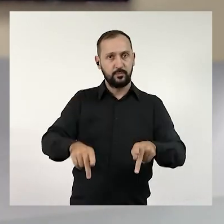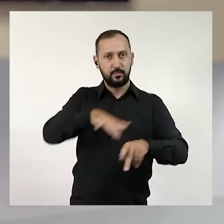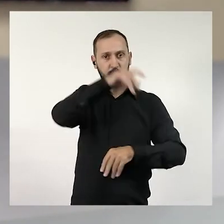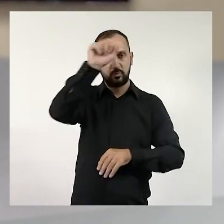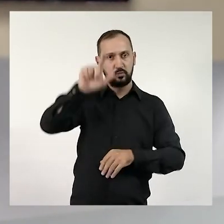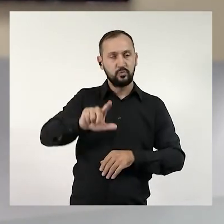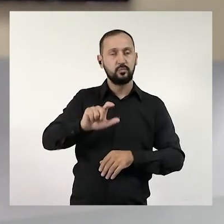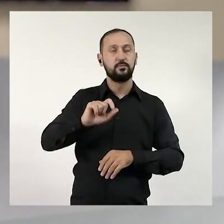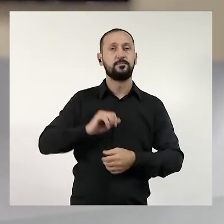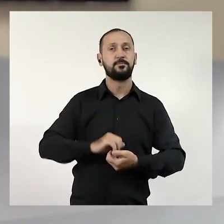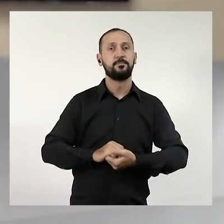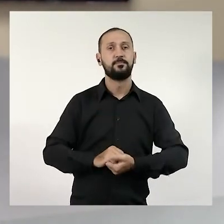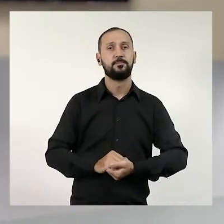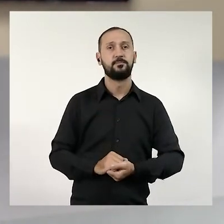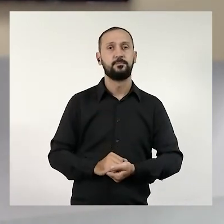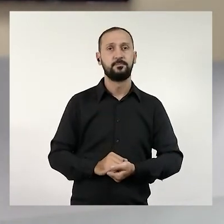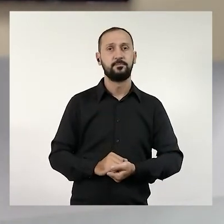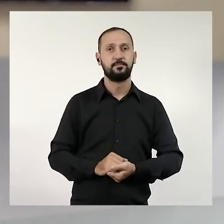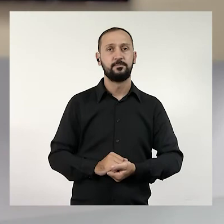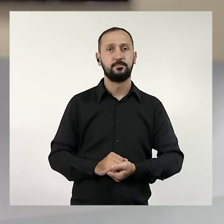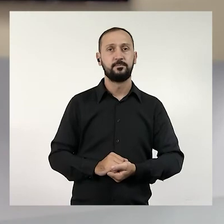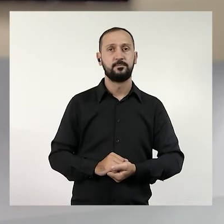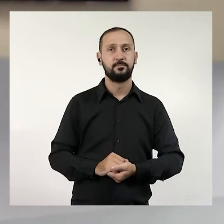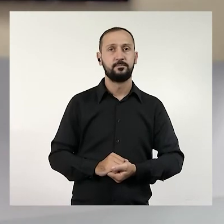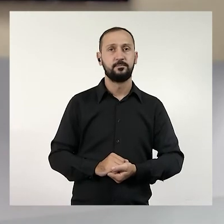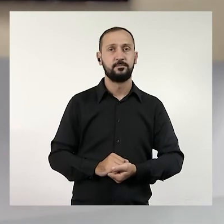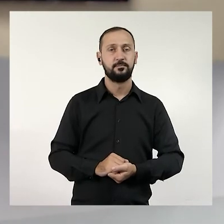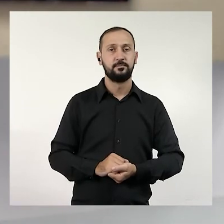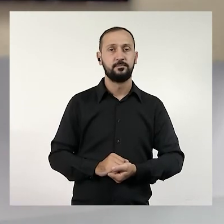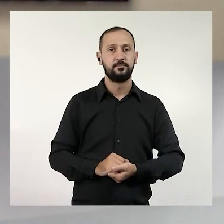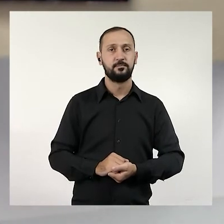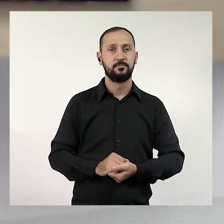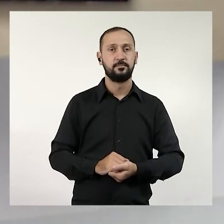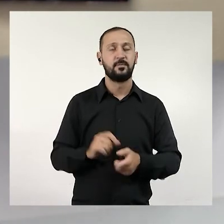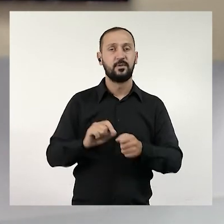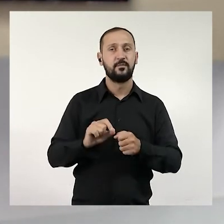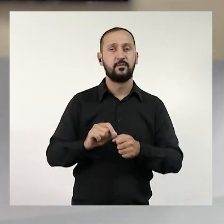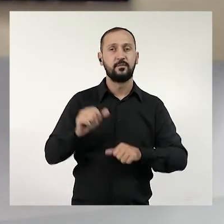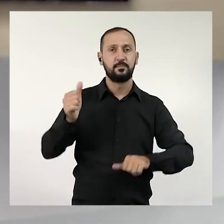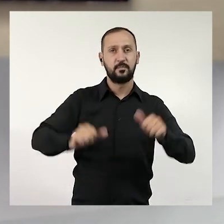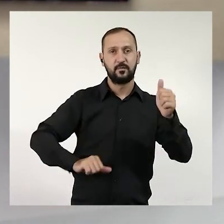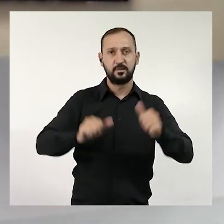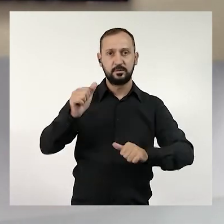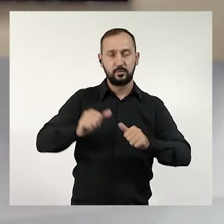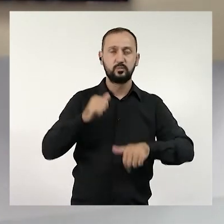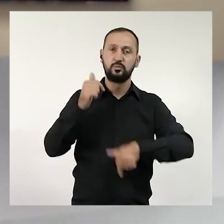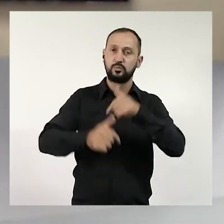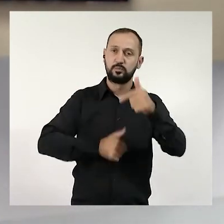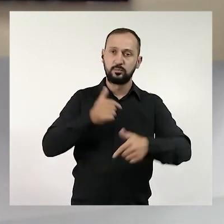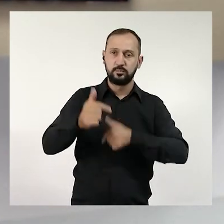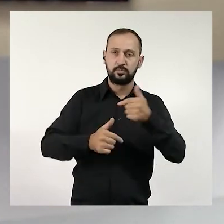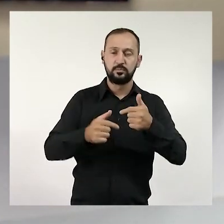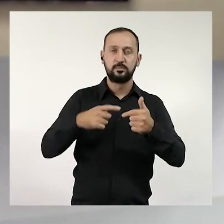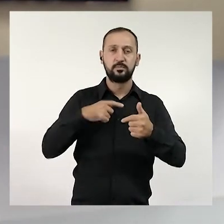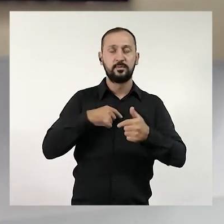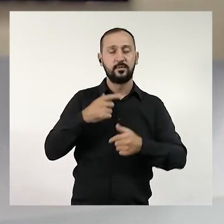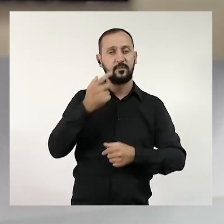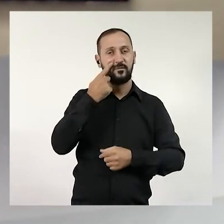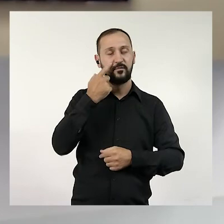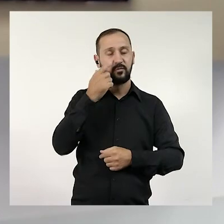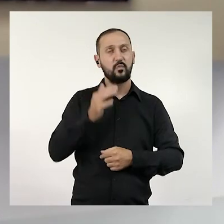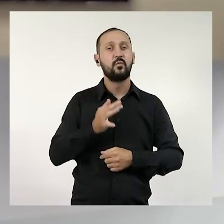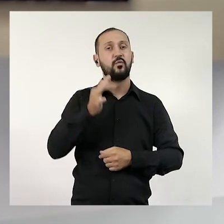tradicional mensagem à população de Mato Grosso do Sul, momento em que fez um balanço de sua gestão e